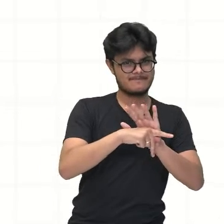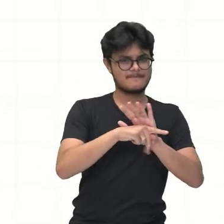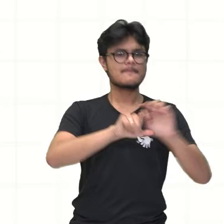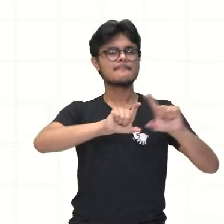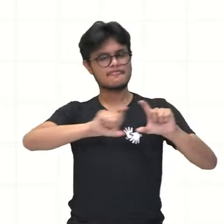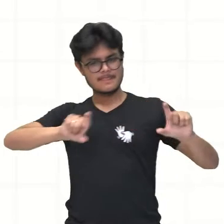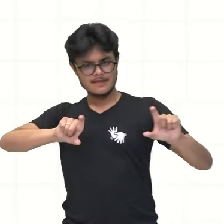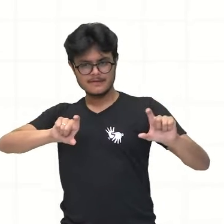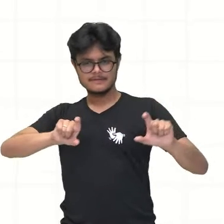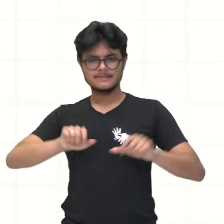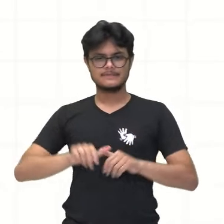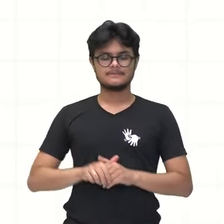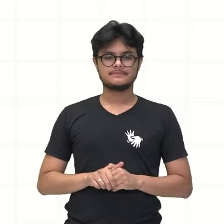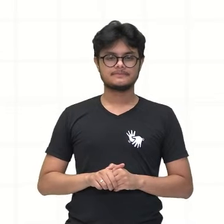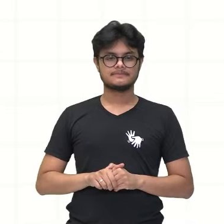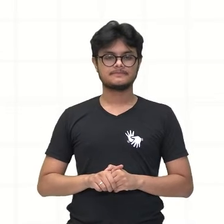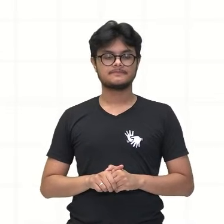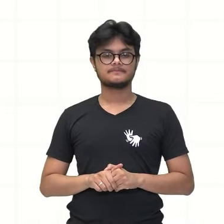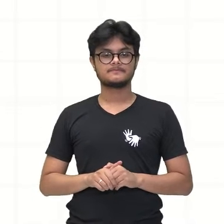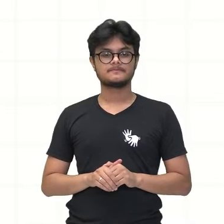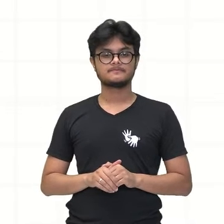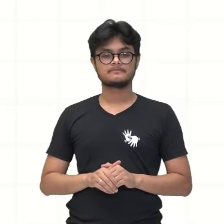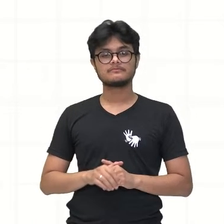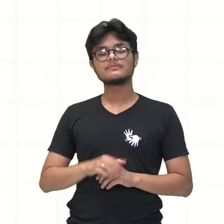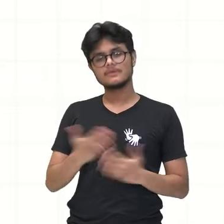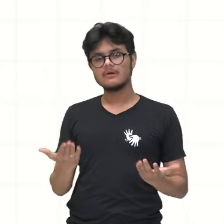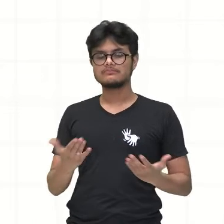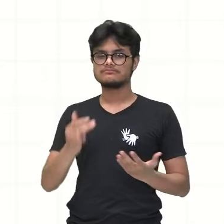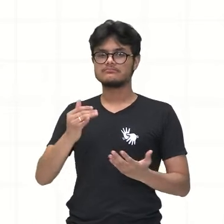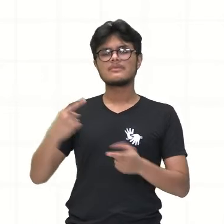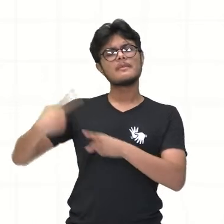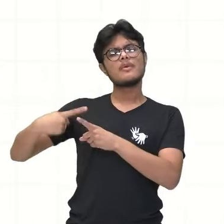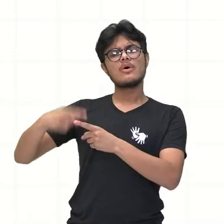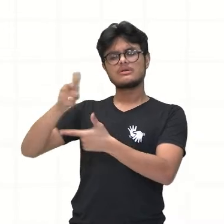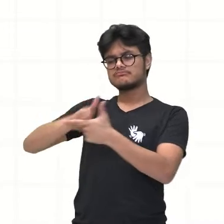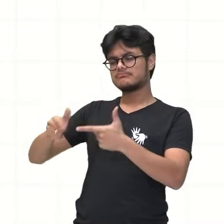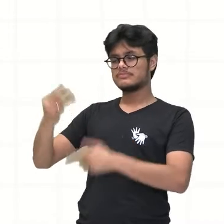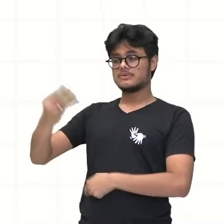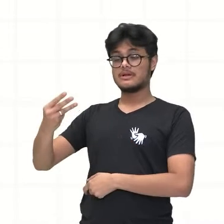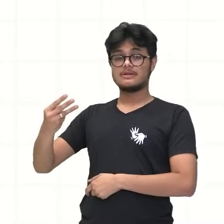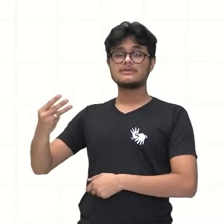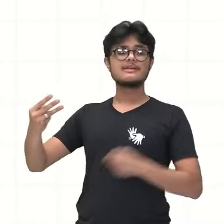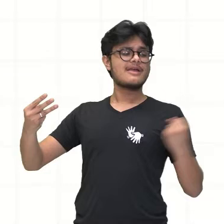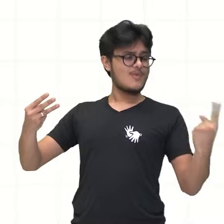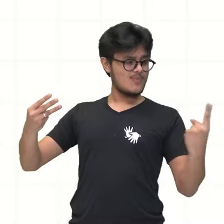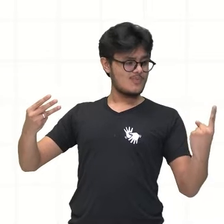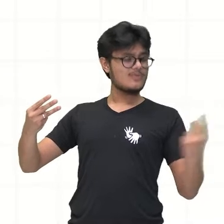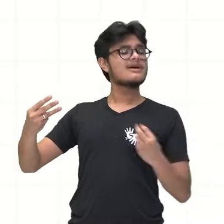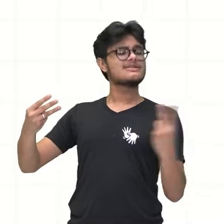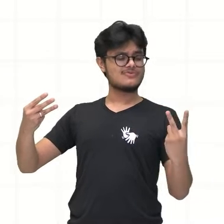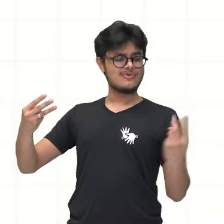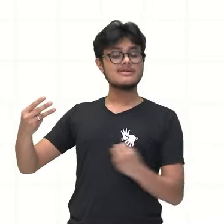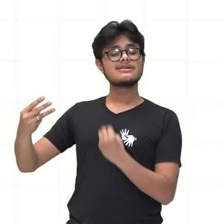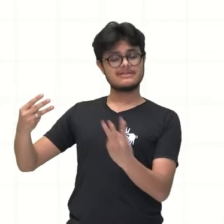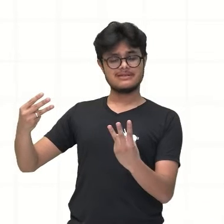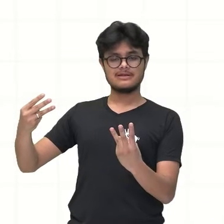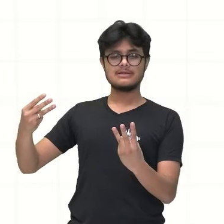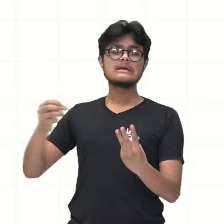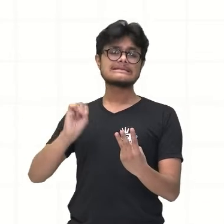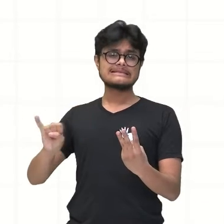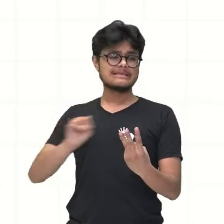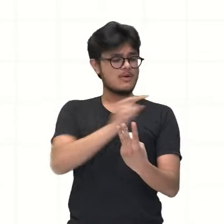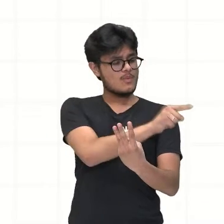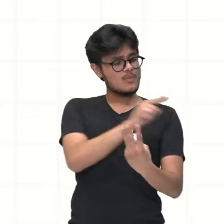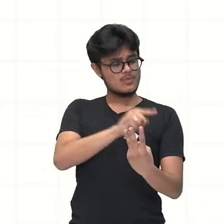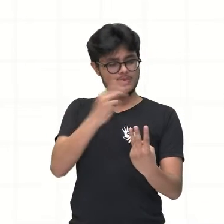você somou. Então, aqui eu dividi por 3 porque eu somei 3 valores. Então, dependendo da quantidade somada,